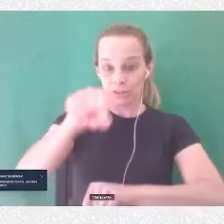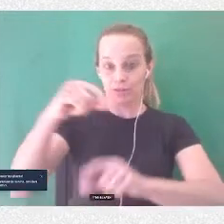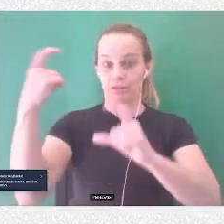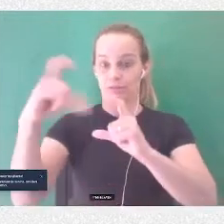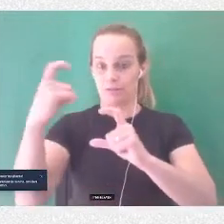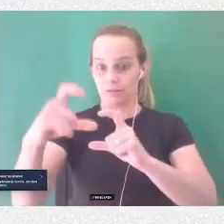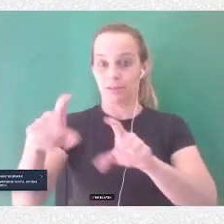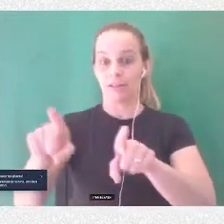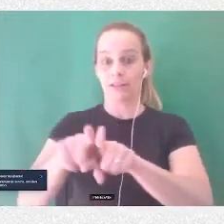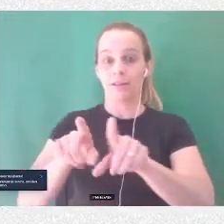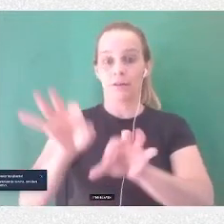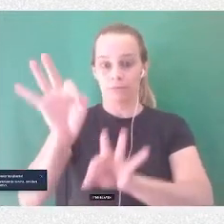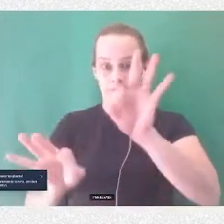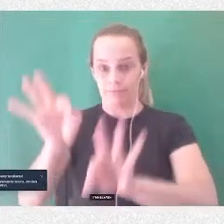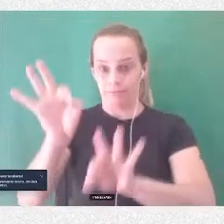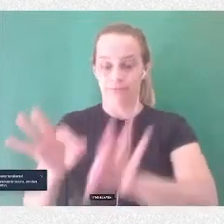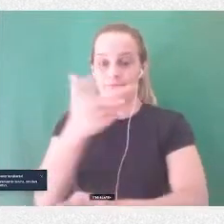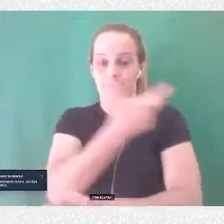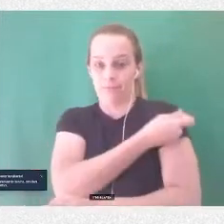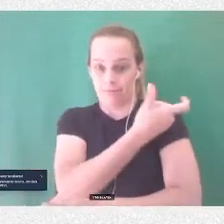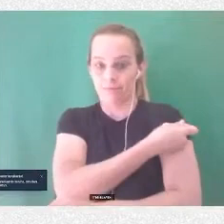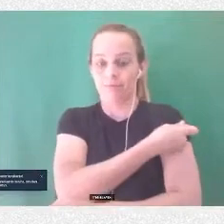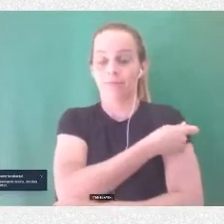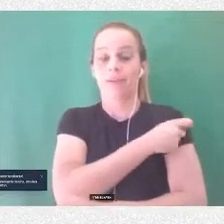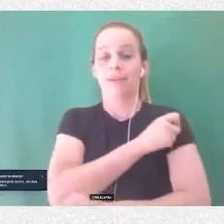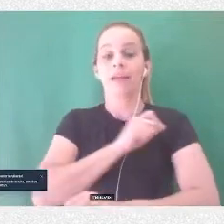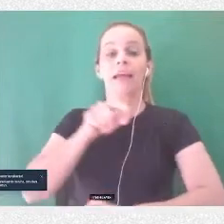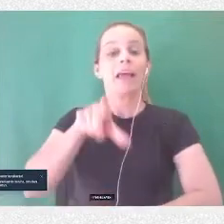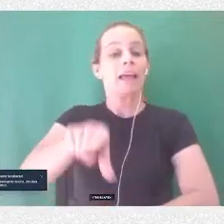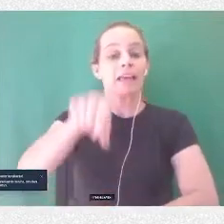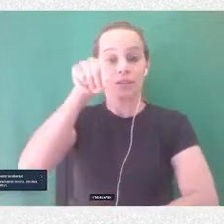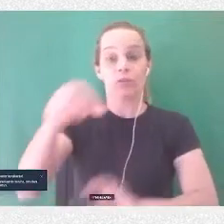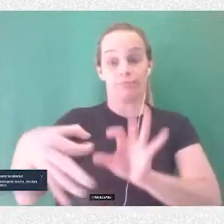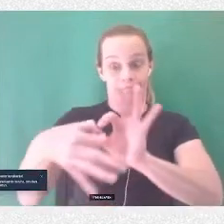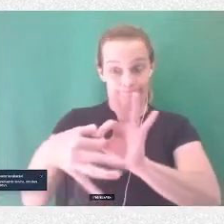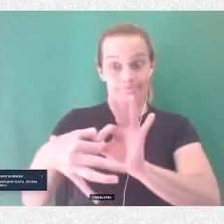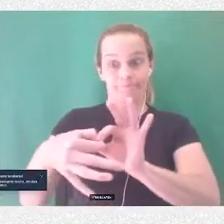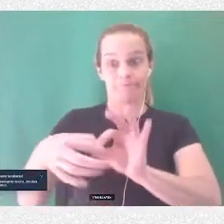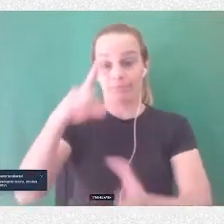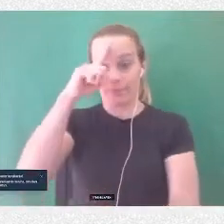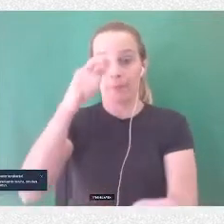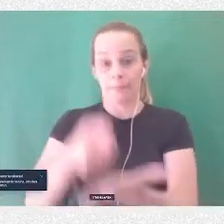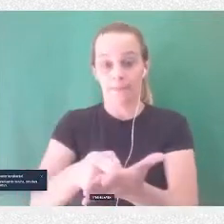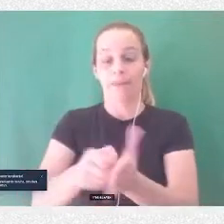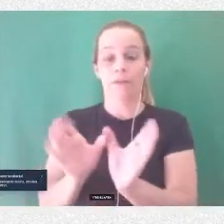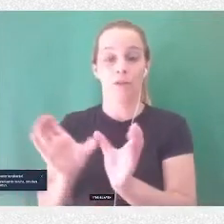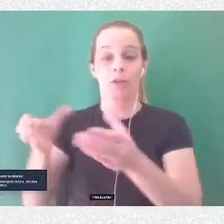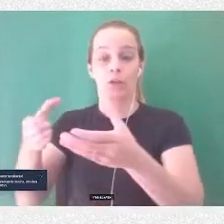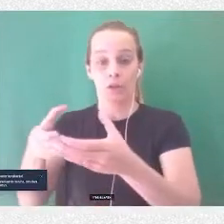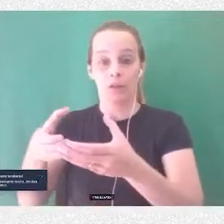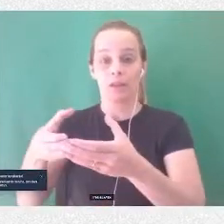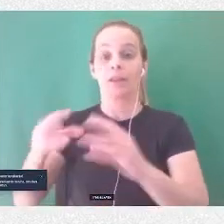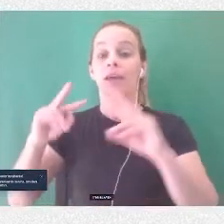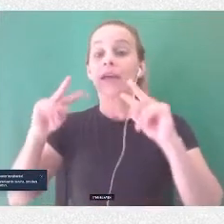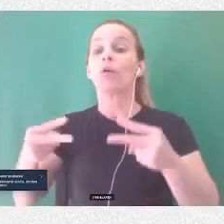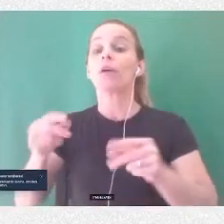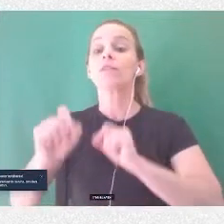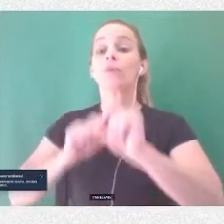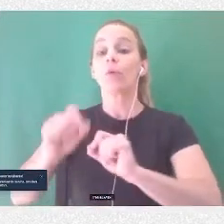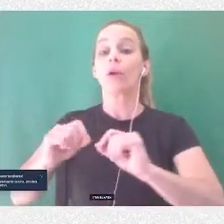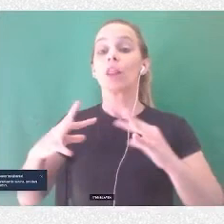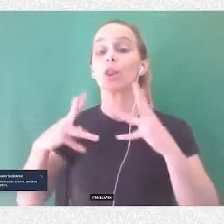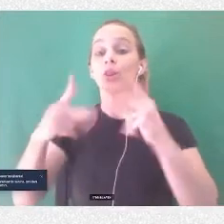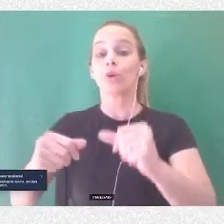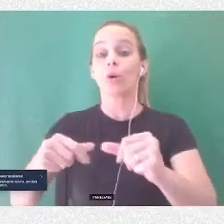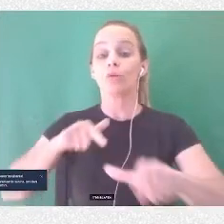pelo Programa Nacional de Imunizações, foi uma escolha em parceria, reflete e reconhece todo o trabalho desenvolvido